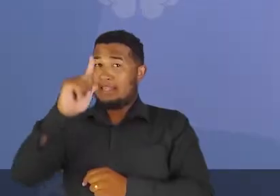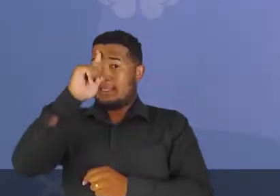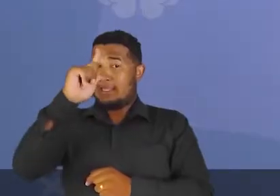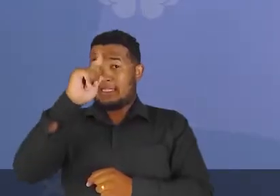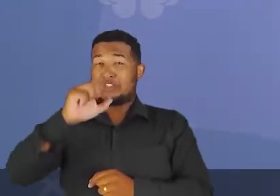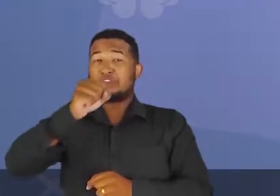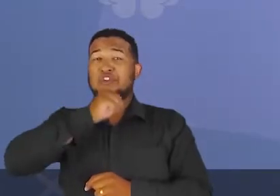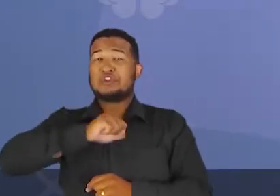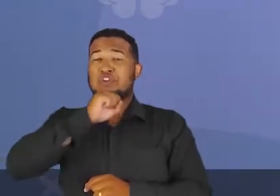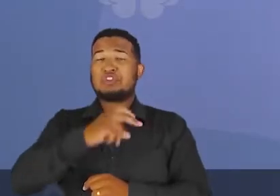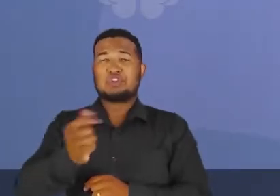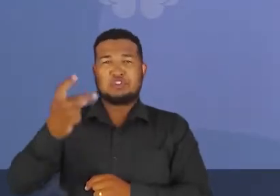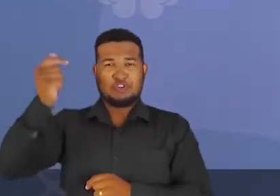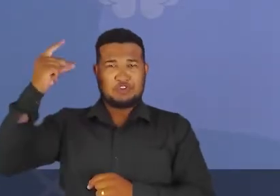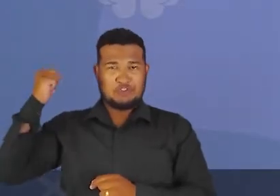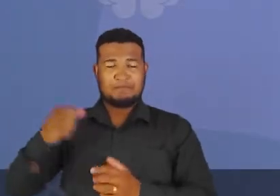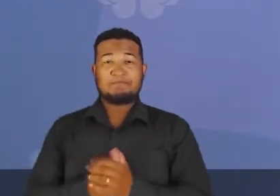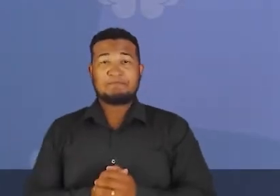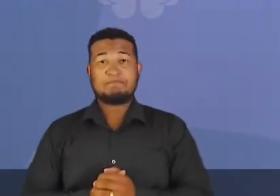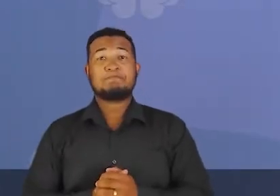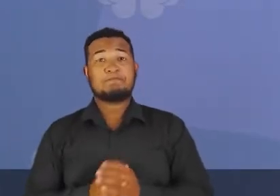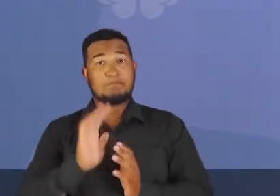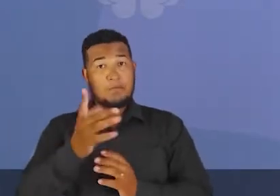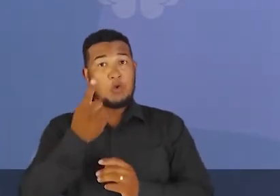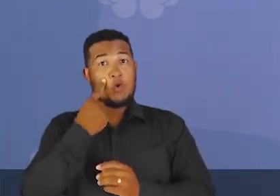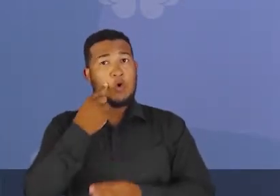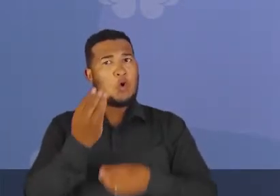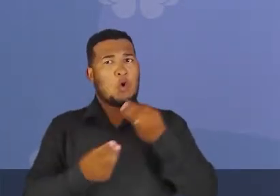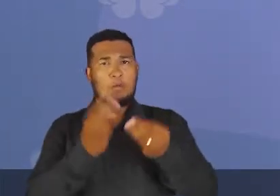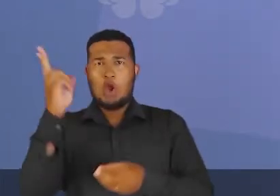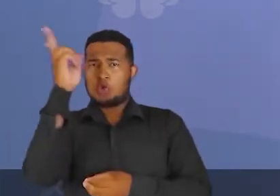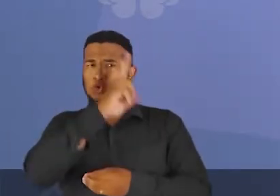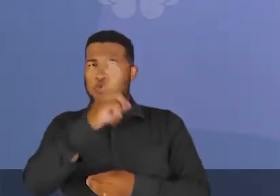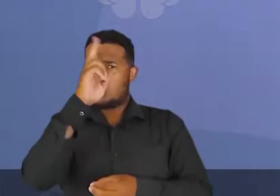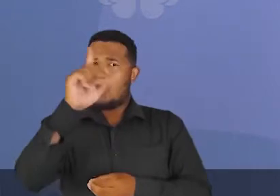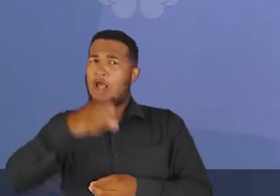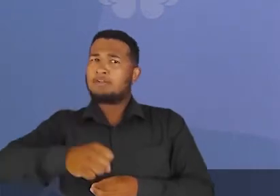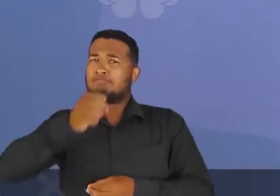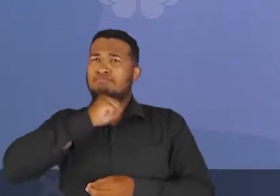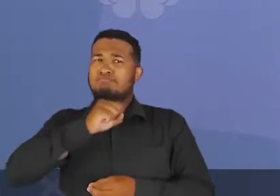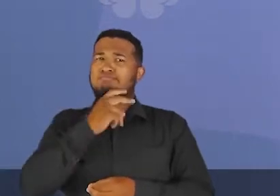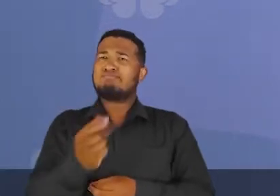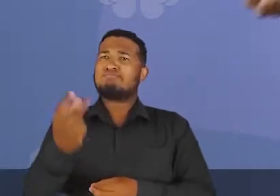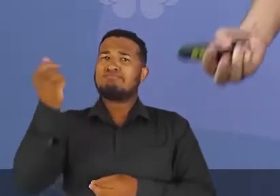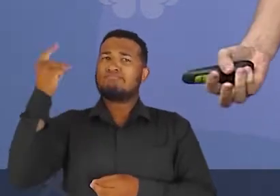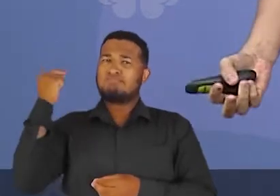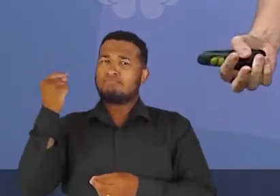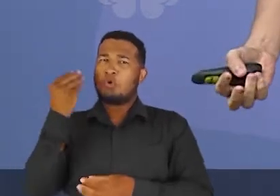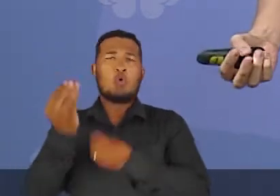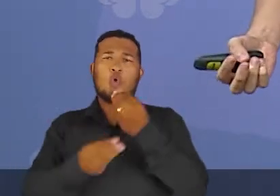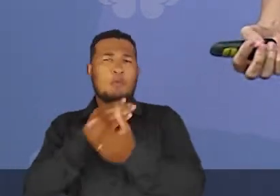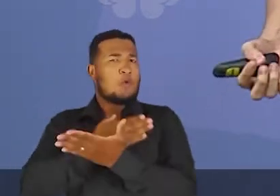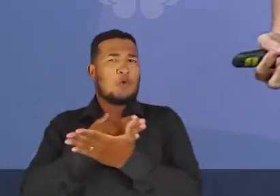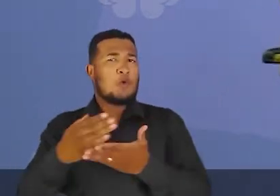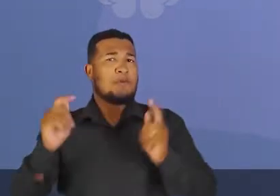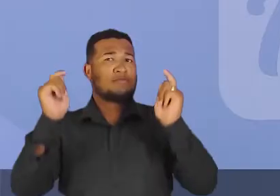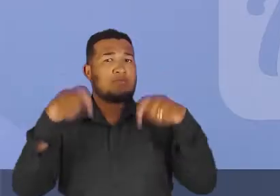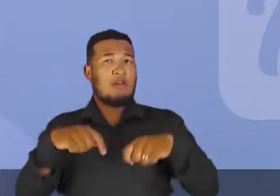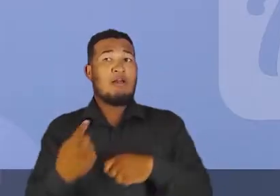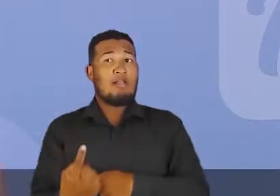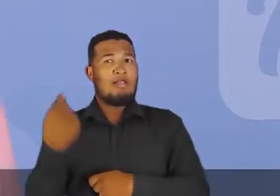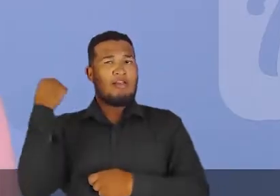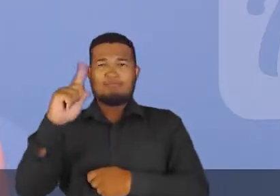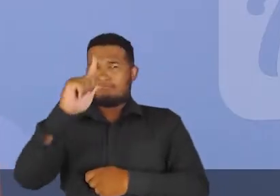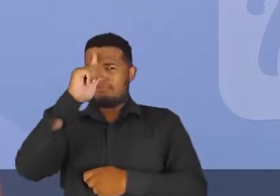Então, professora, olha como a história dos direitos humanos é antiga e como que essa conversa começa lá no mundo